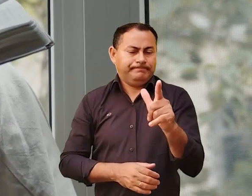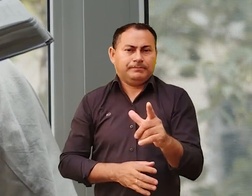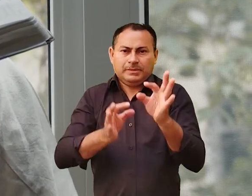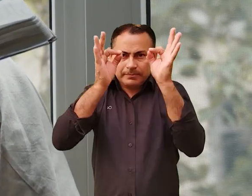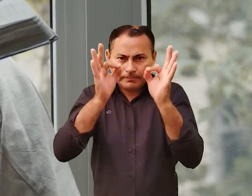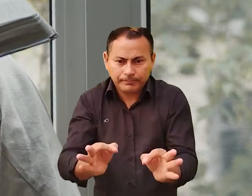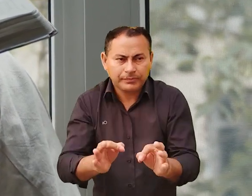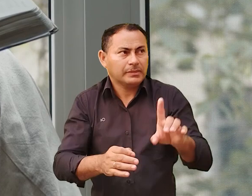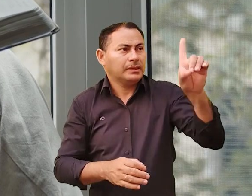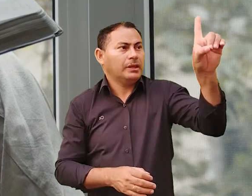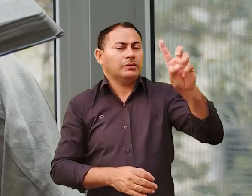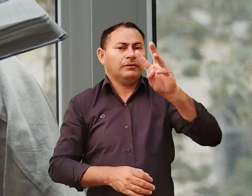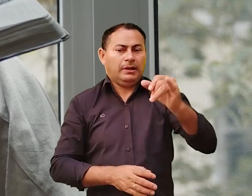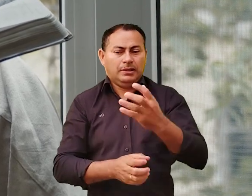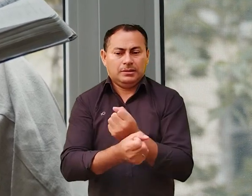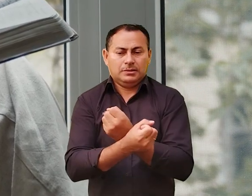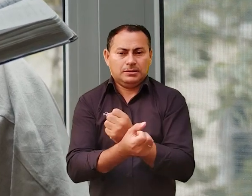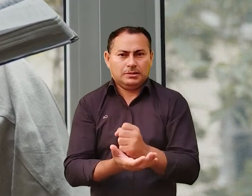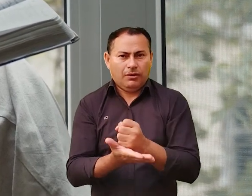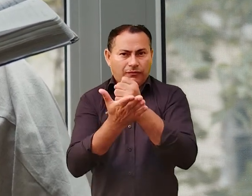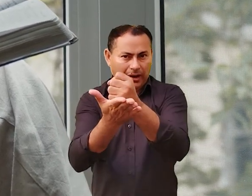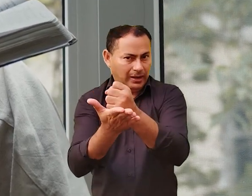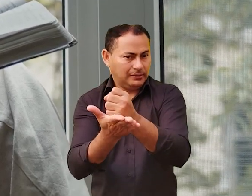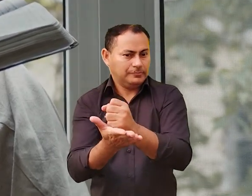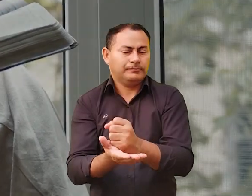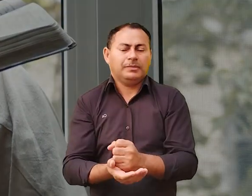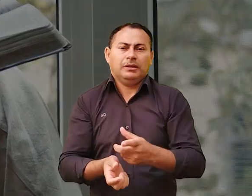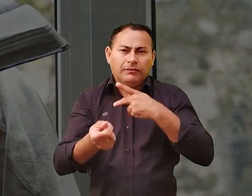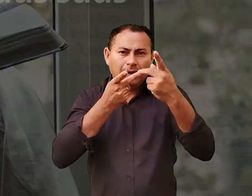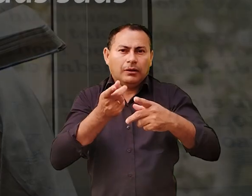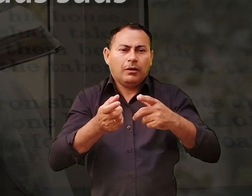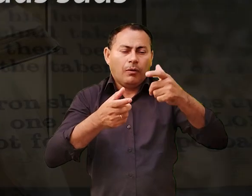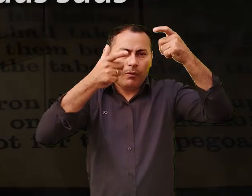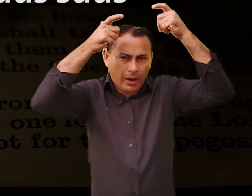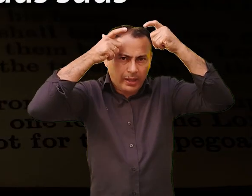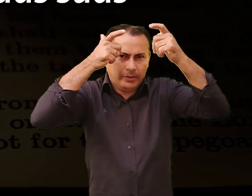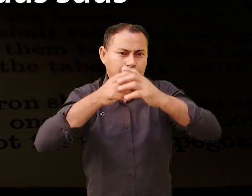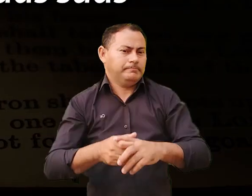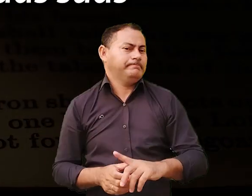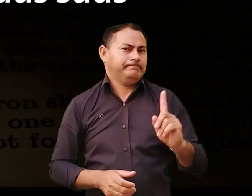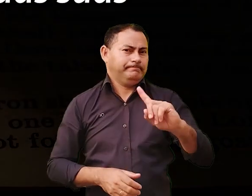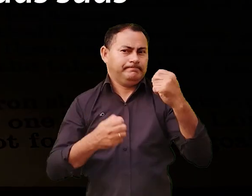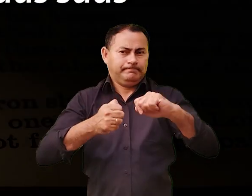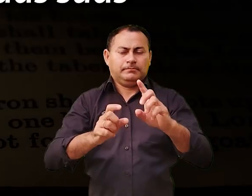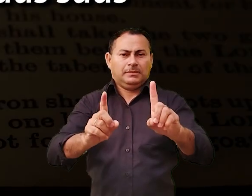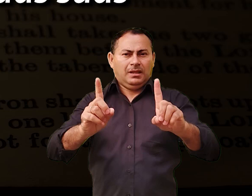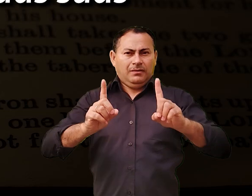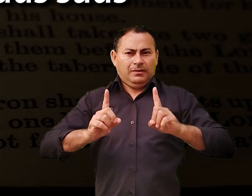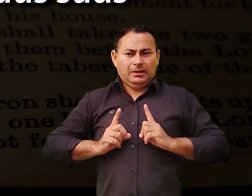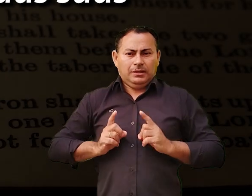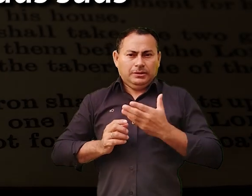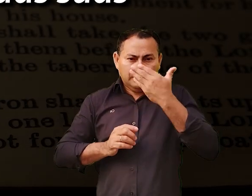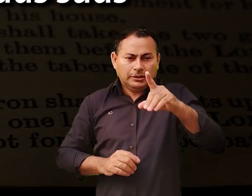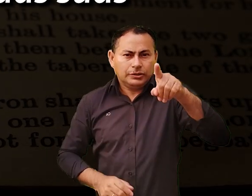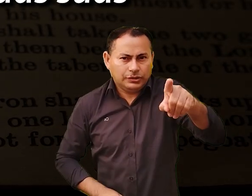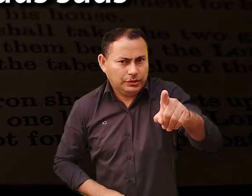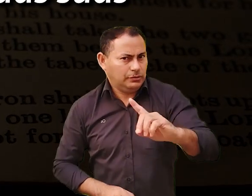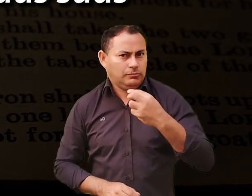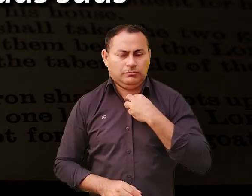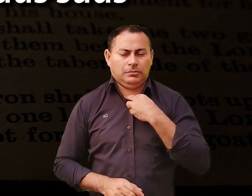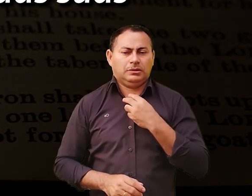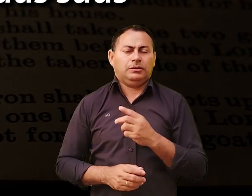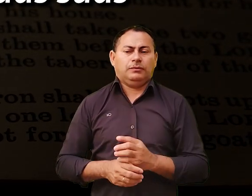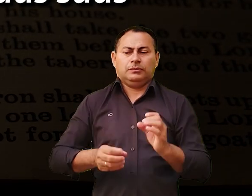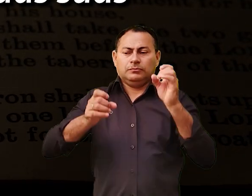tinham certeza se Deus iria livrá-los. Eles disseram ao rei: não precisamos defender-nos diante de ti.